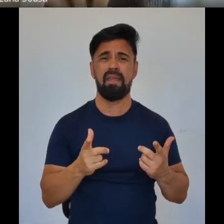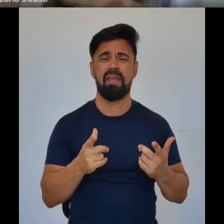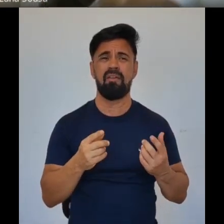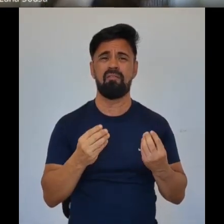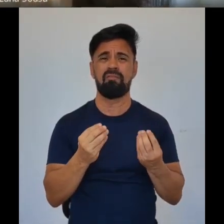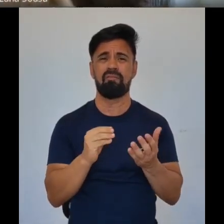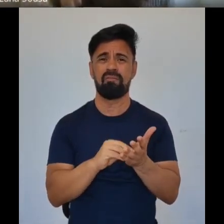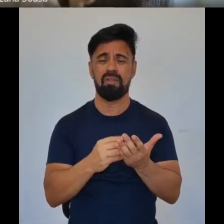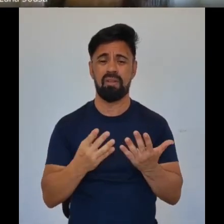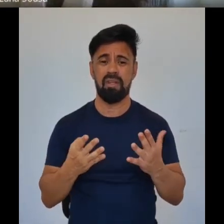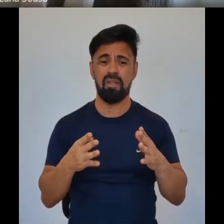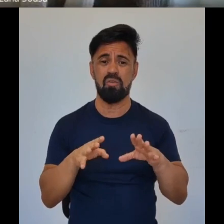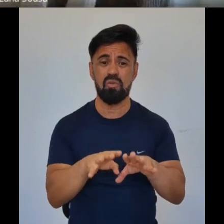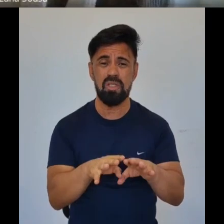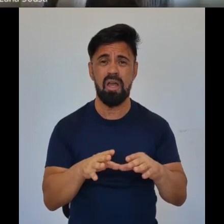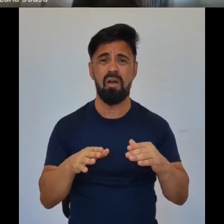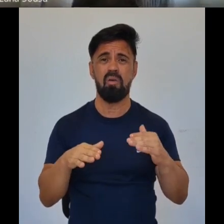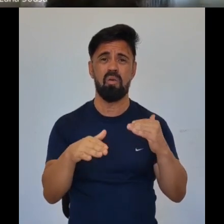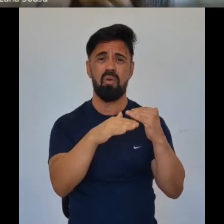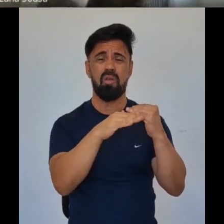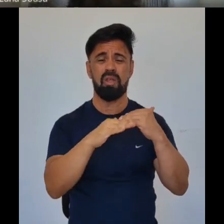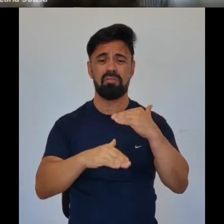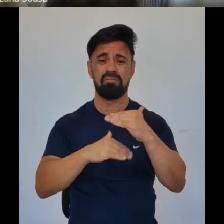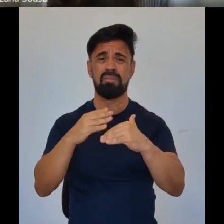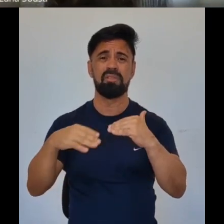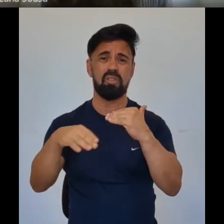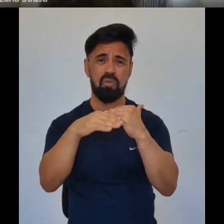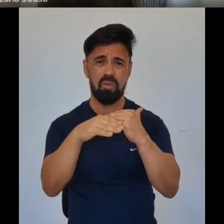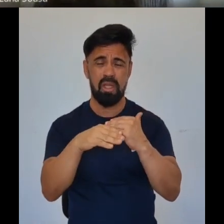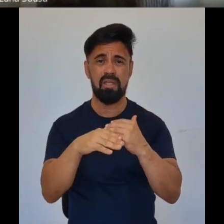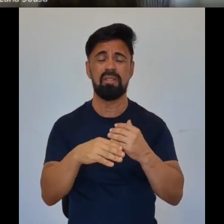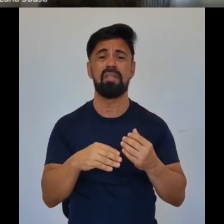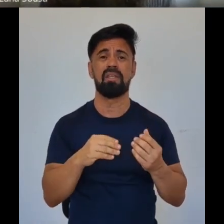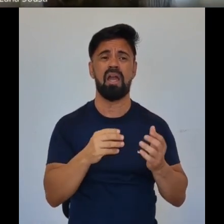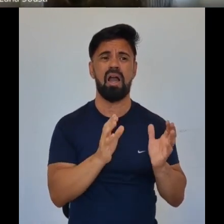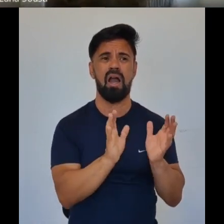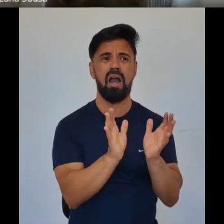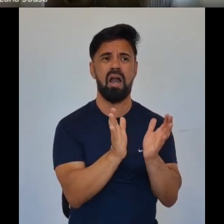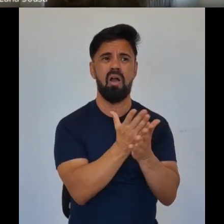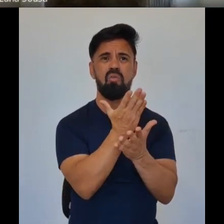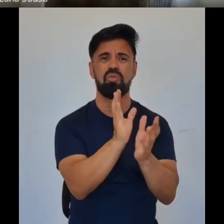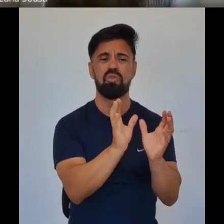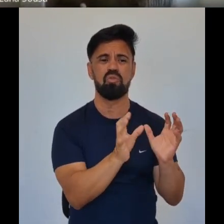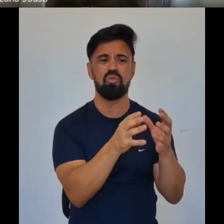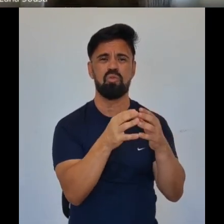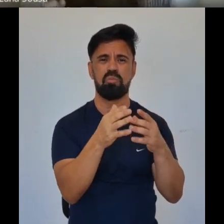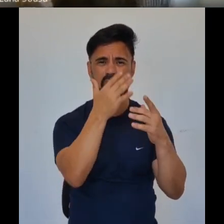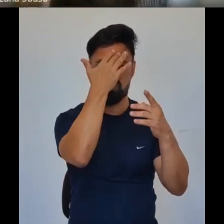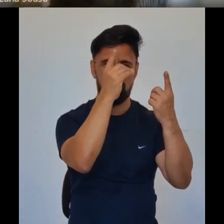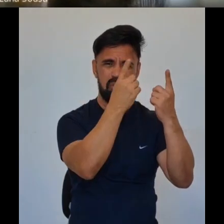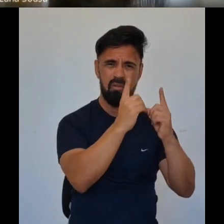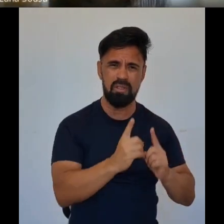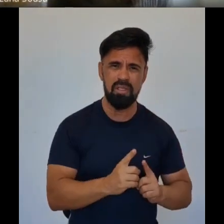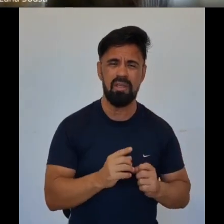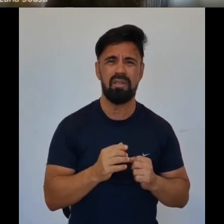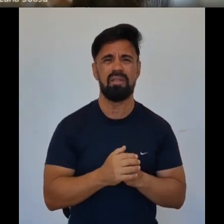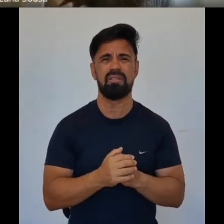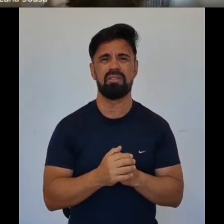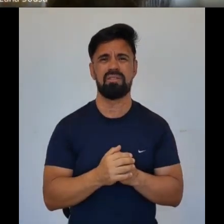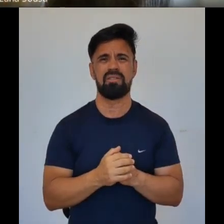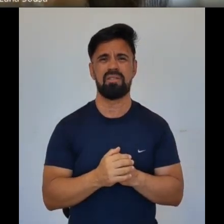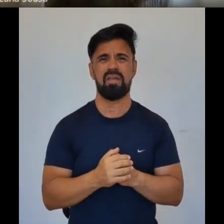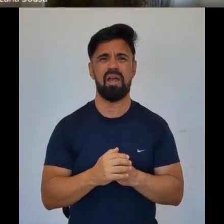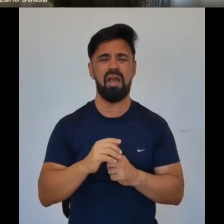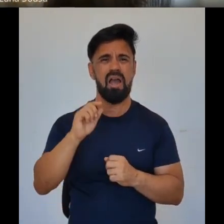Nesse slide, nós também temos uma figura que fala um pouco de camadas que estão relacionadas com a necessidade de